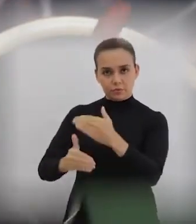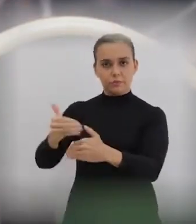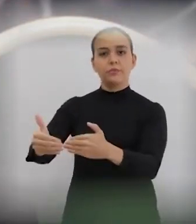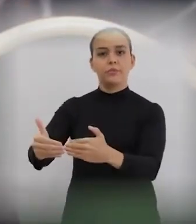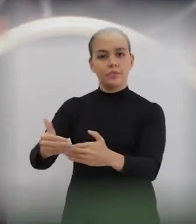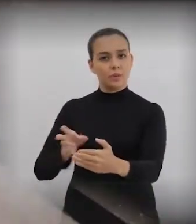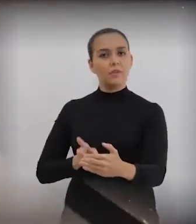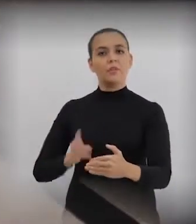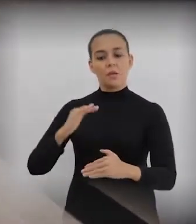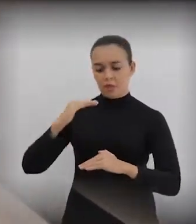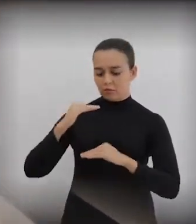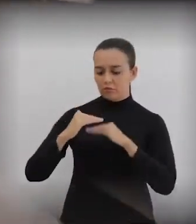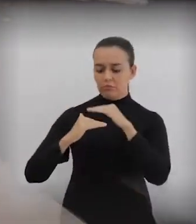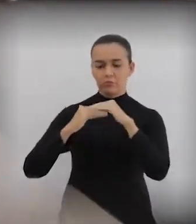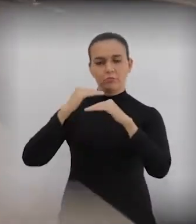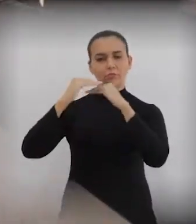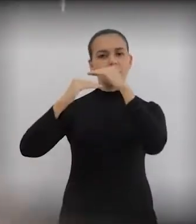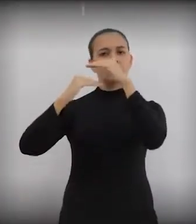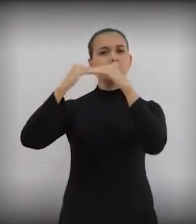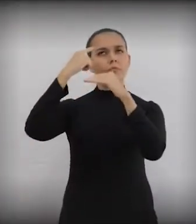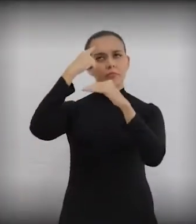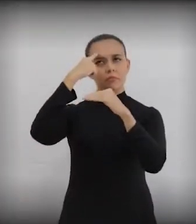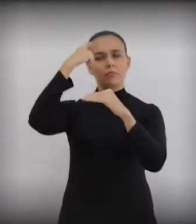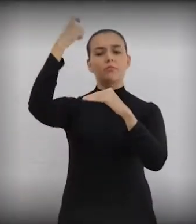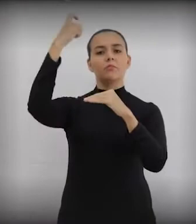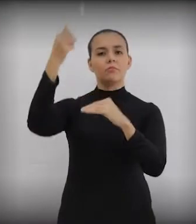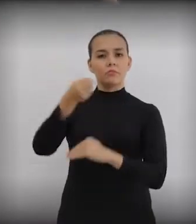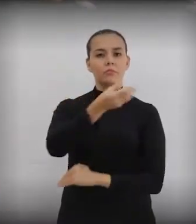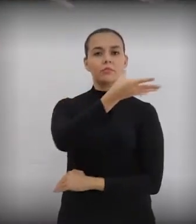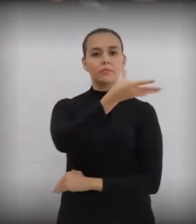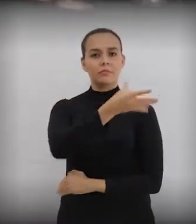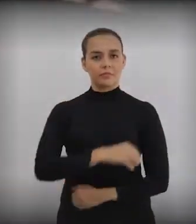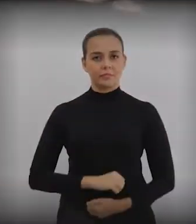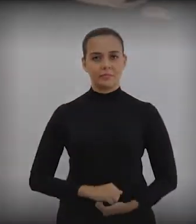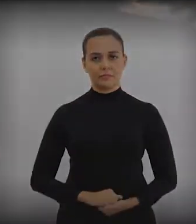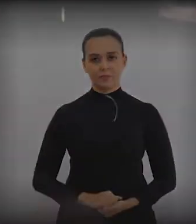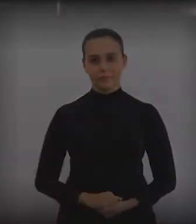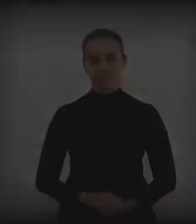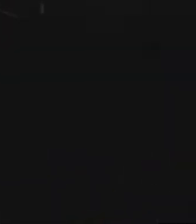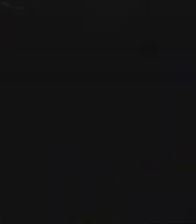todo esse tipo de criação de novas formas, novas invenções, novos modos de organização.